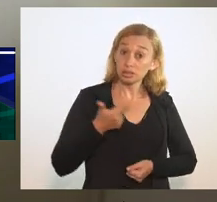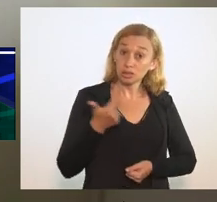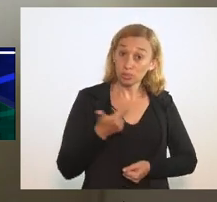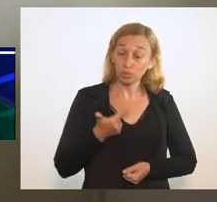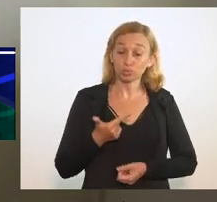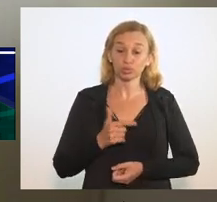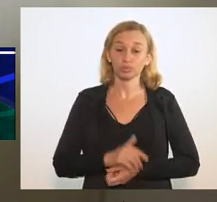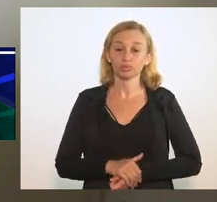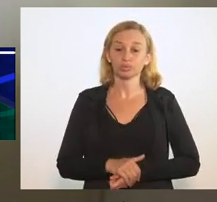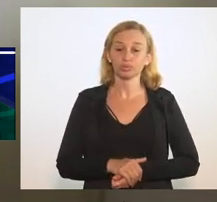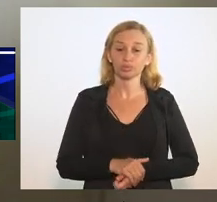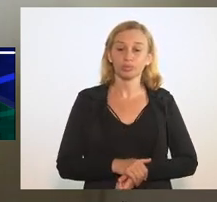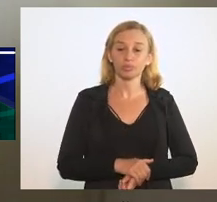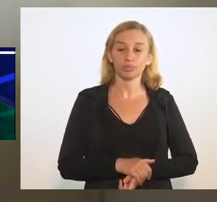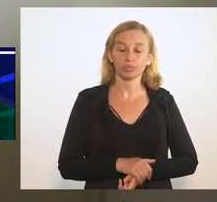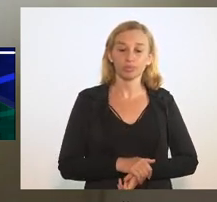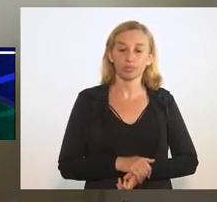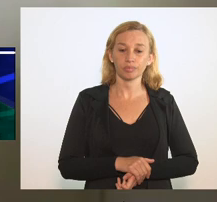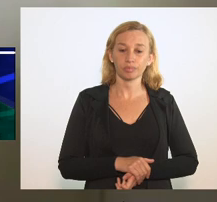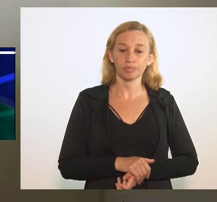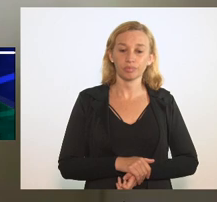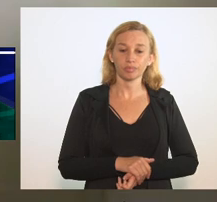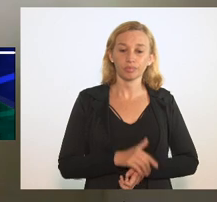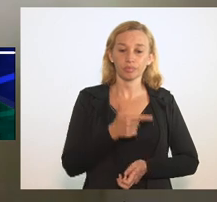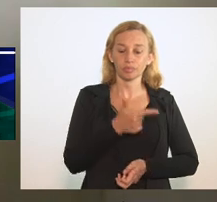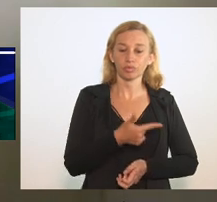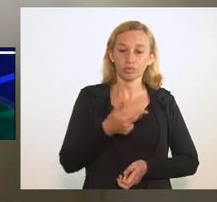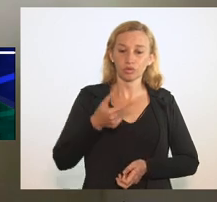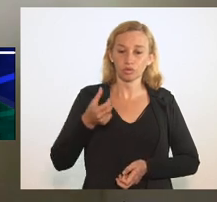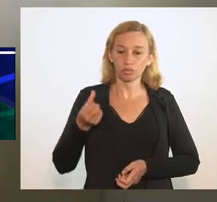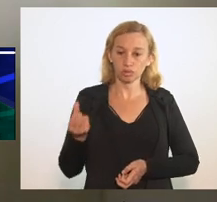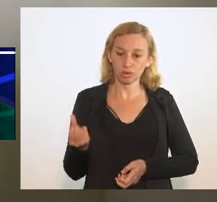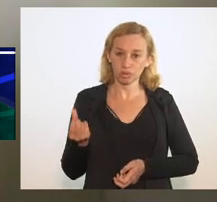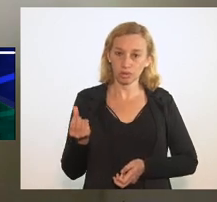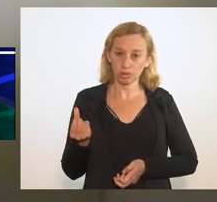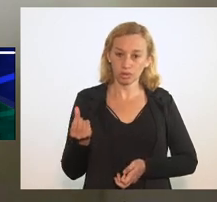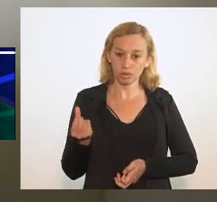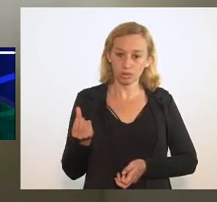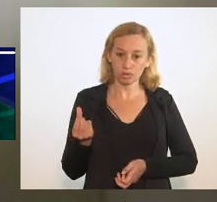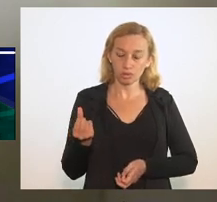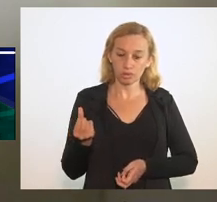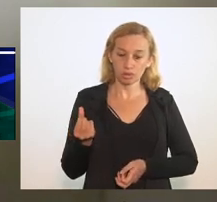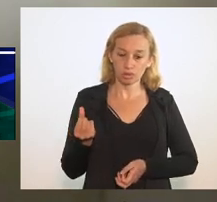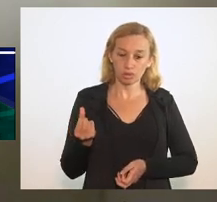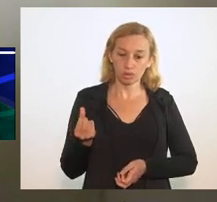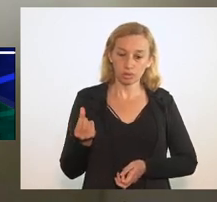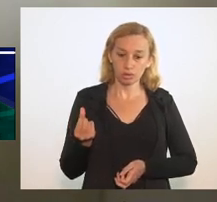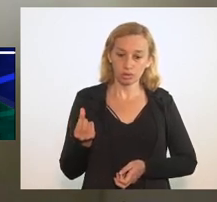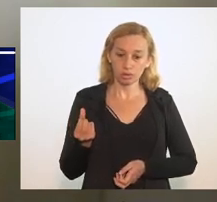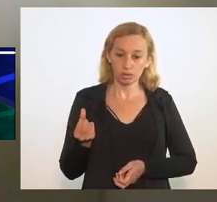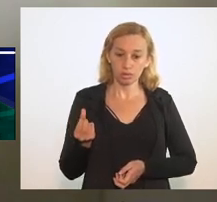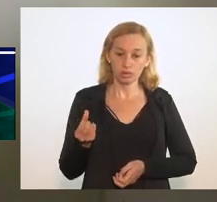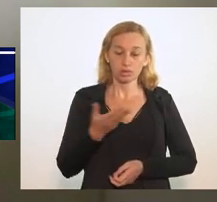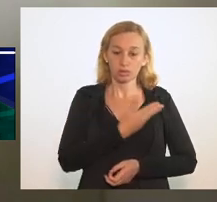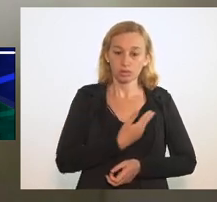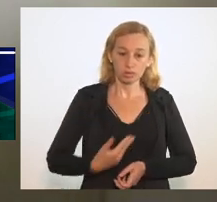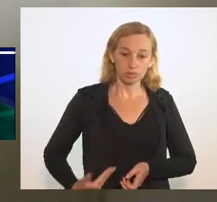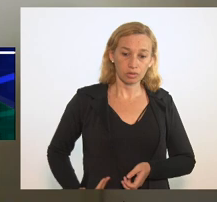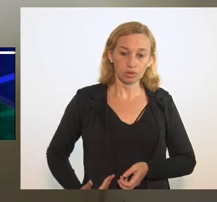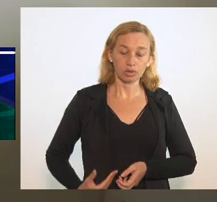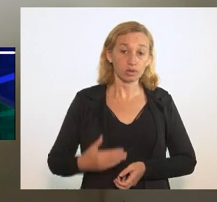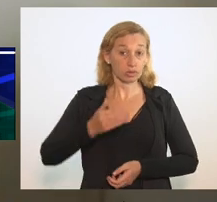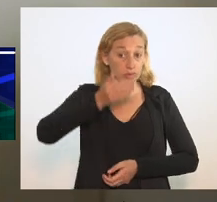assinalar, já em 2016, senhor presidente, lá no governo Temer,